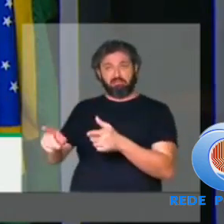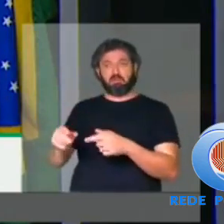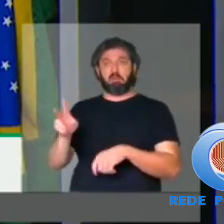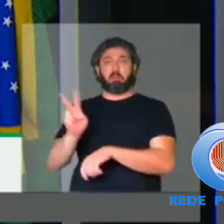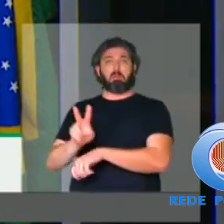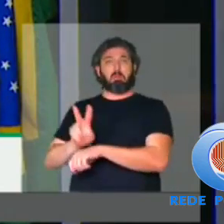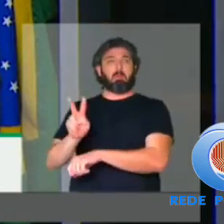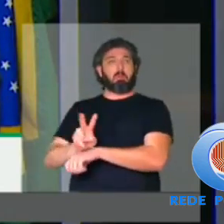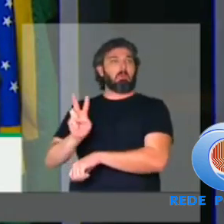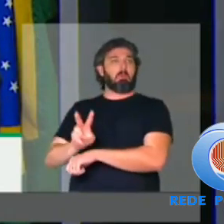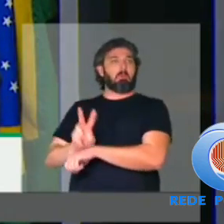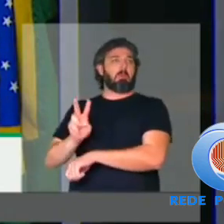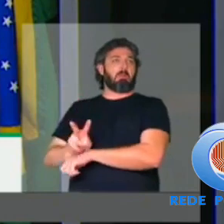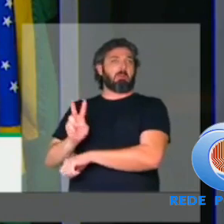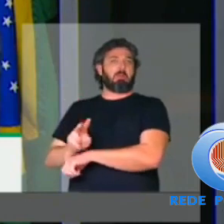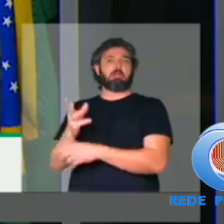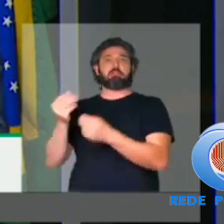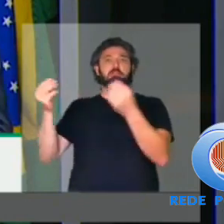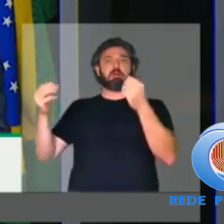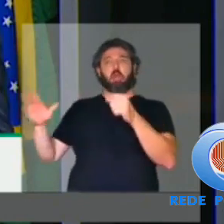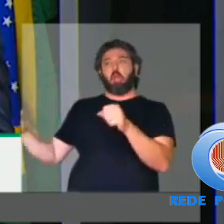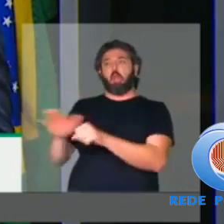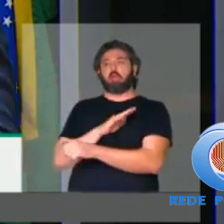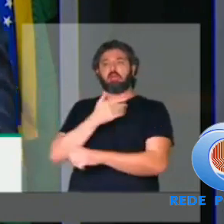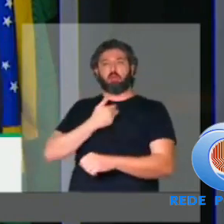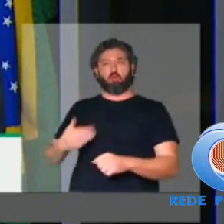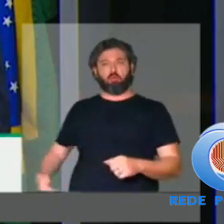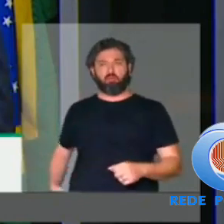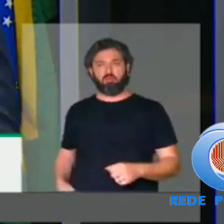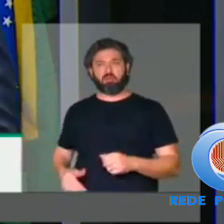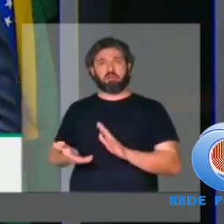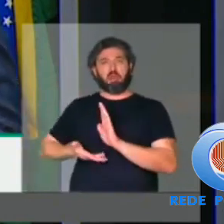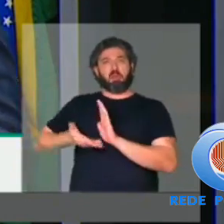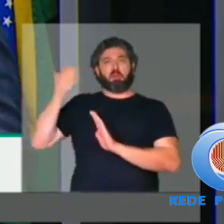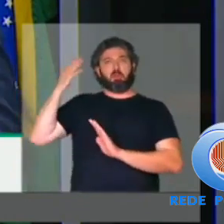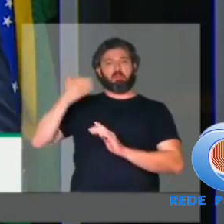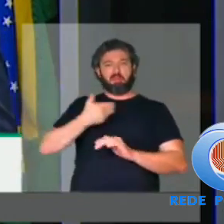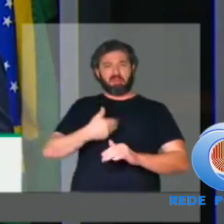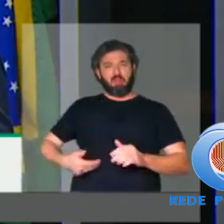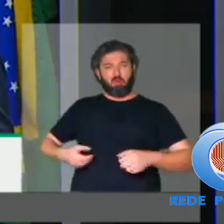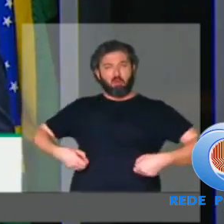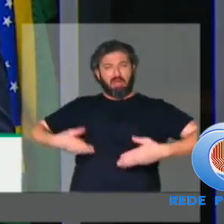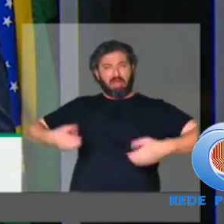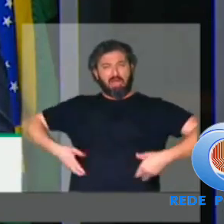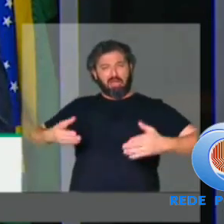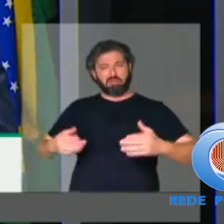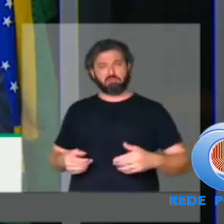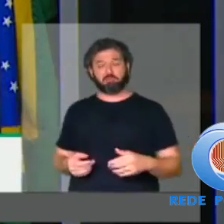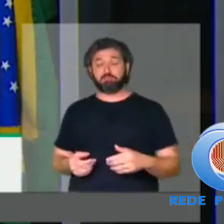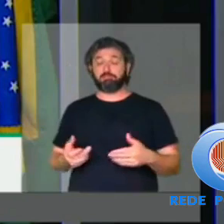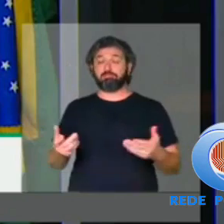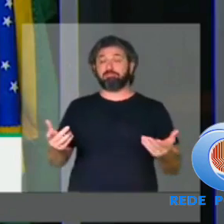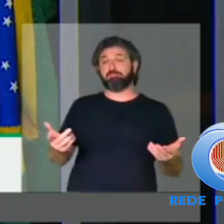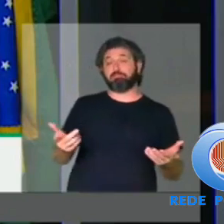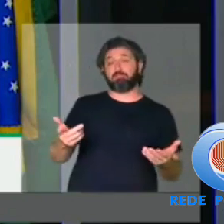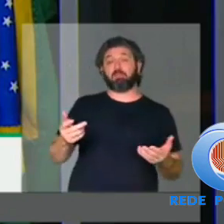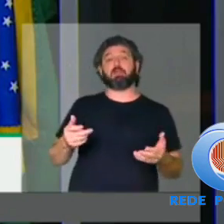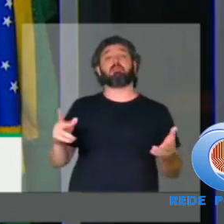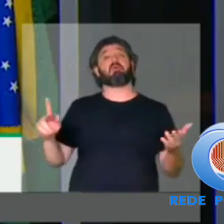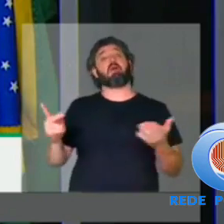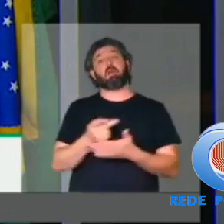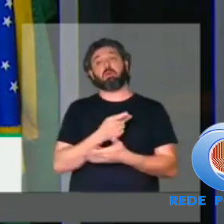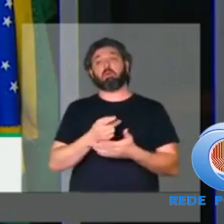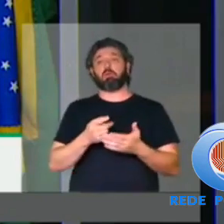de protecionismo, de inchar o Estado, de aumentar o gasto público, nós íamos